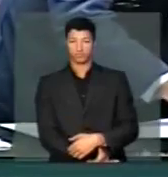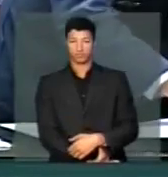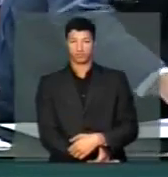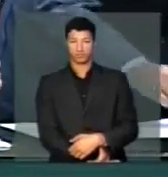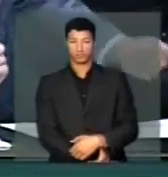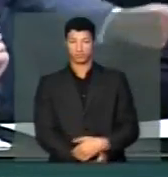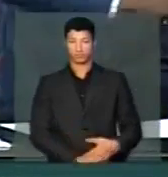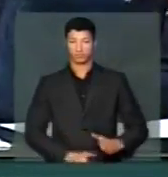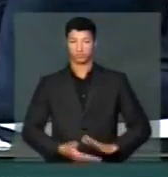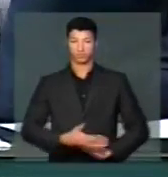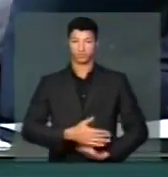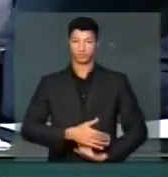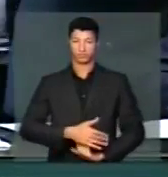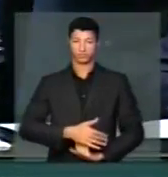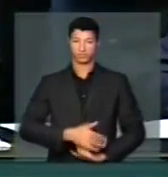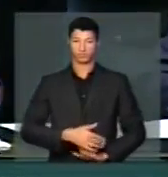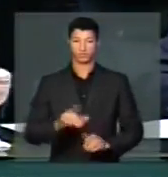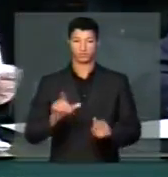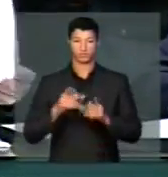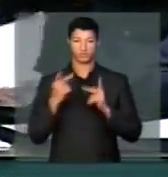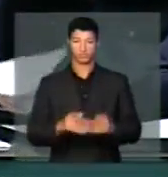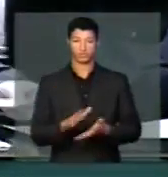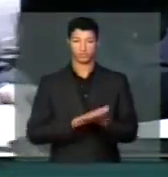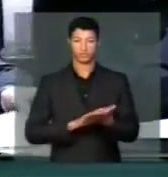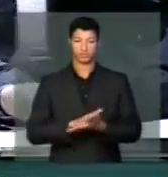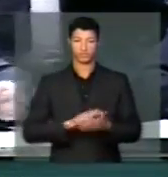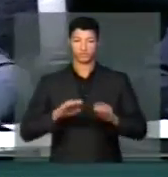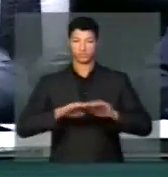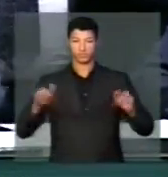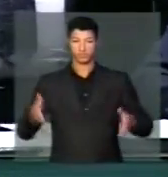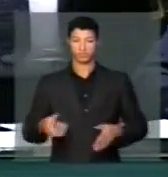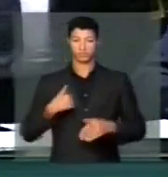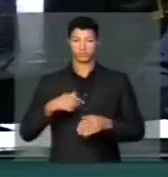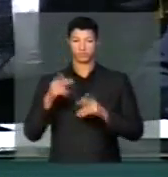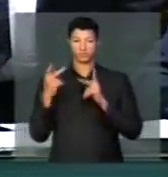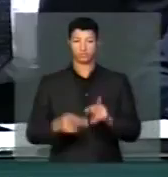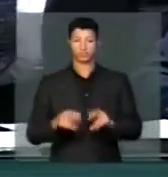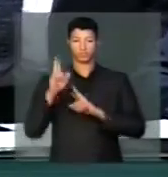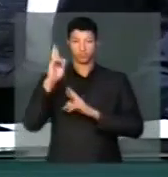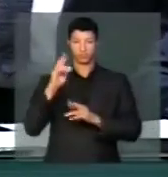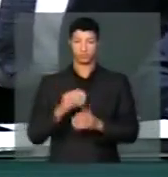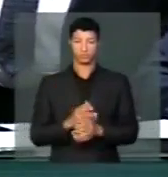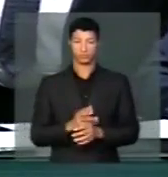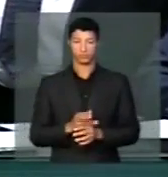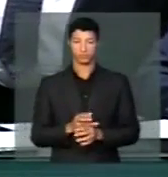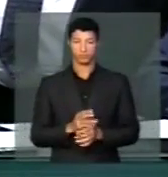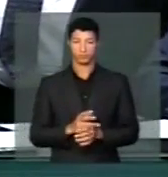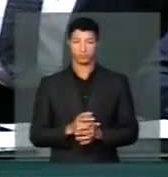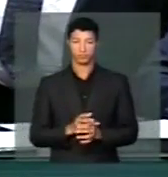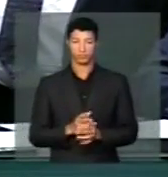ser que eu não sou autor nem de requerimento, nem de projeto. O projeto é da mesa, o requerimento é dos líderes.